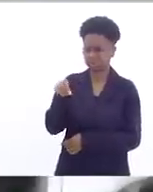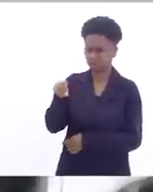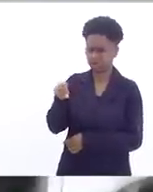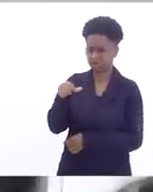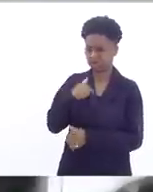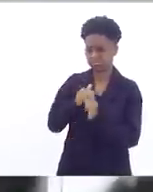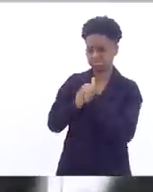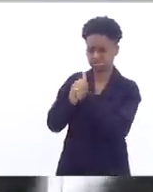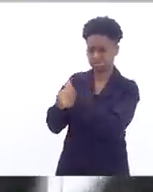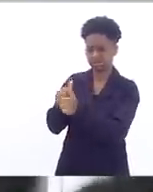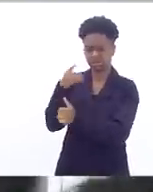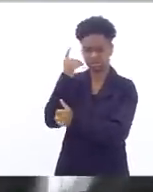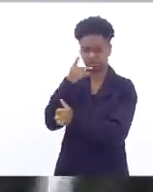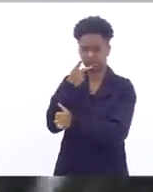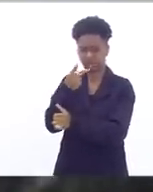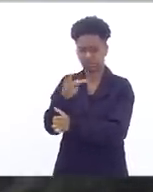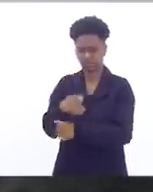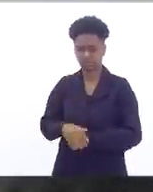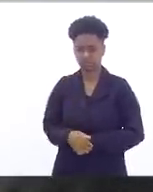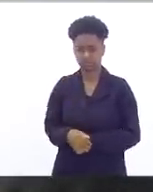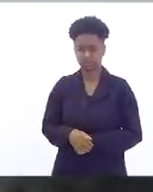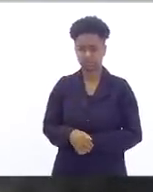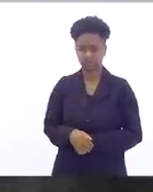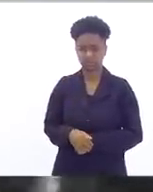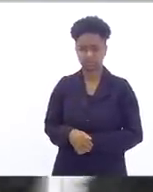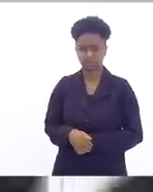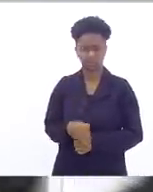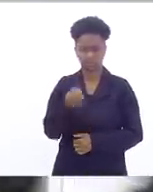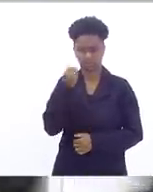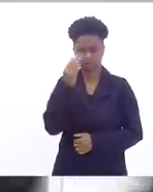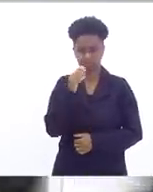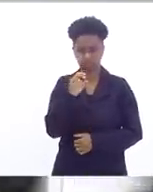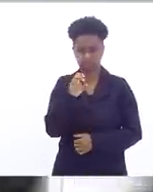que o deputado falou concede a 5.95